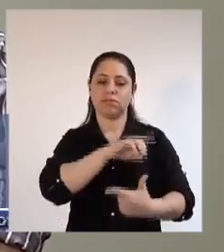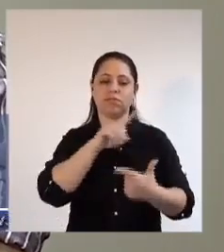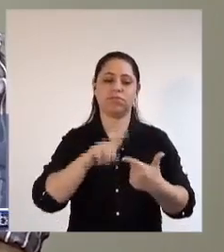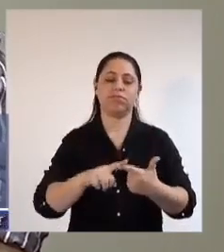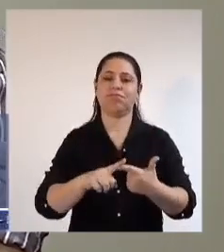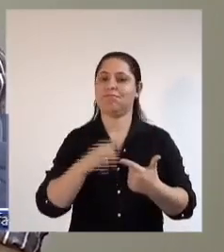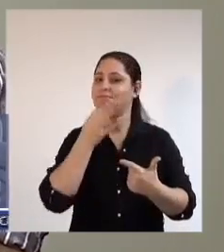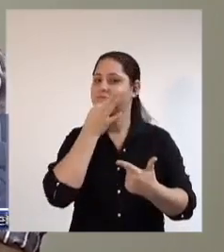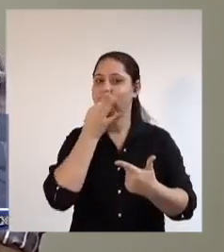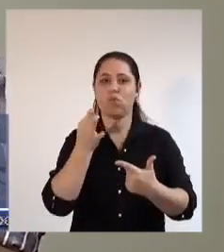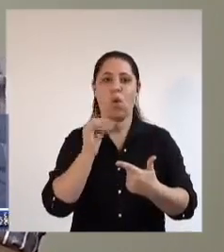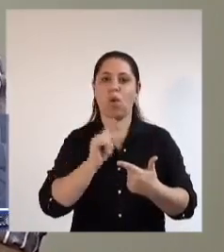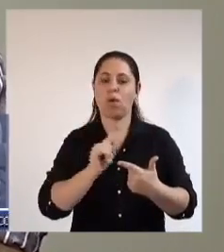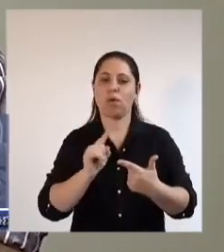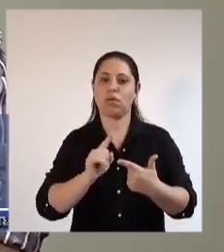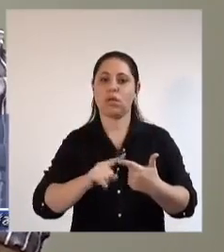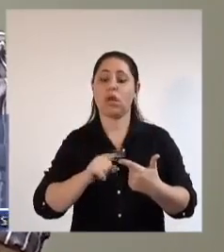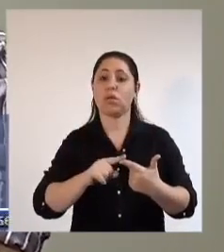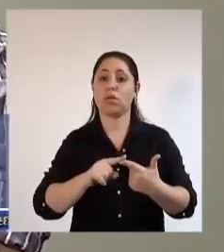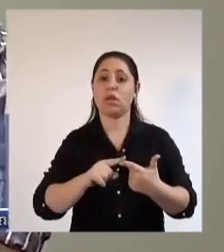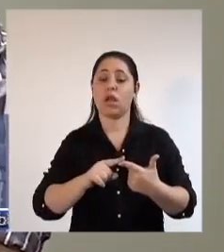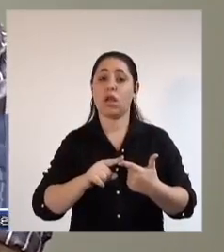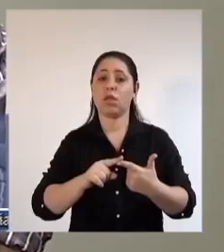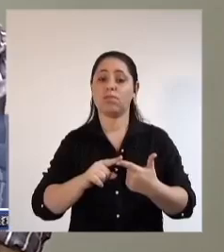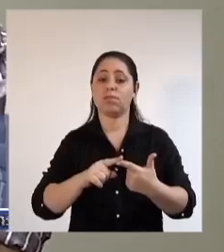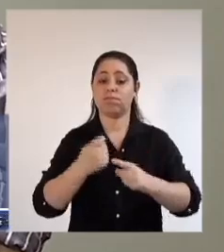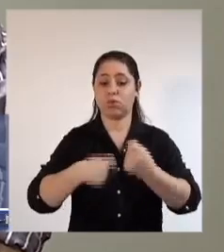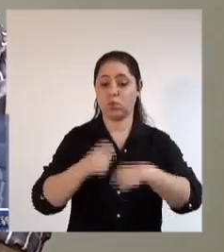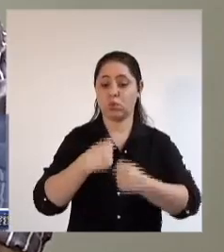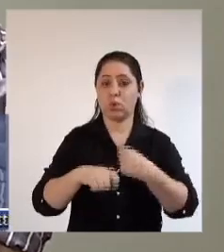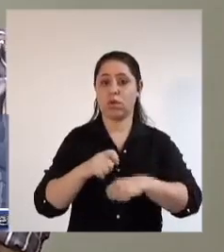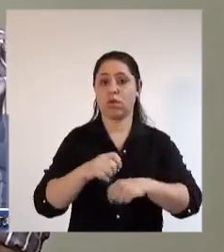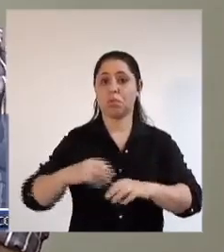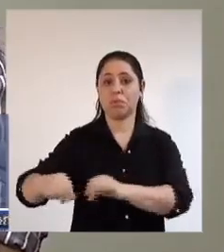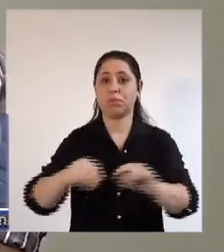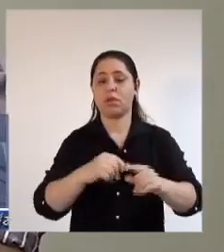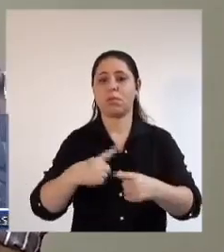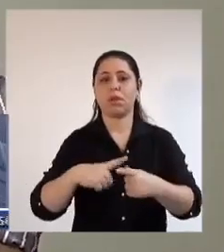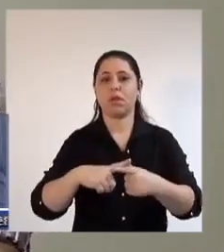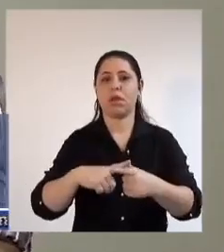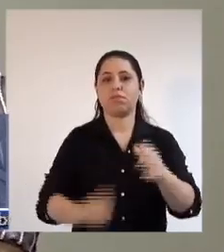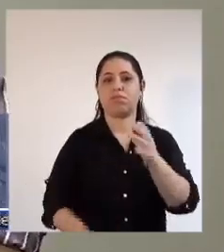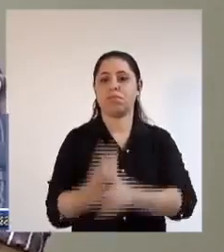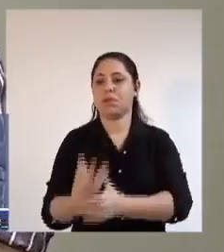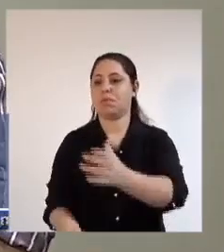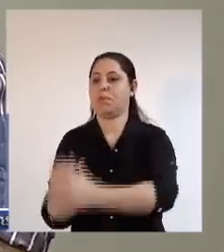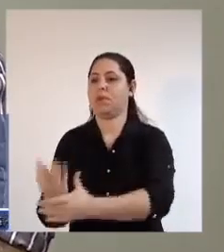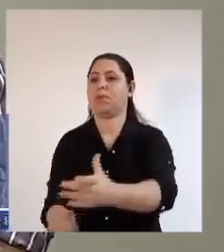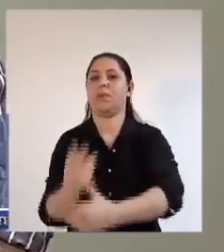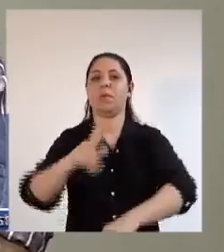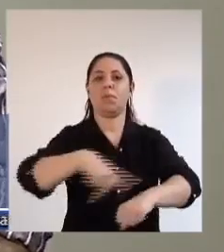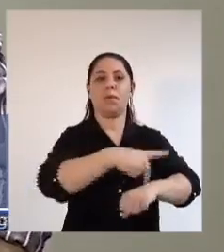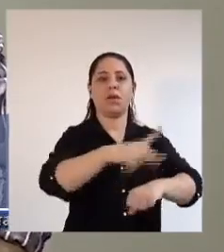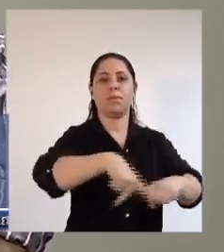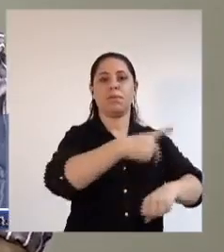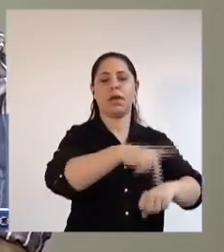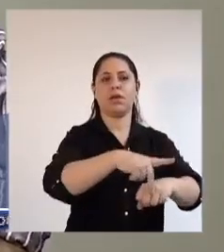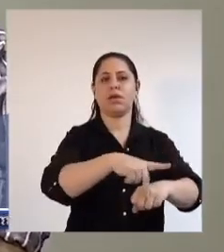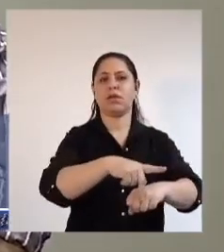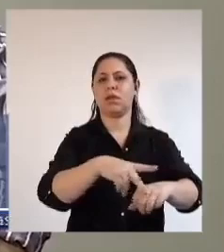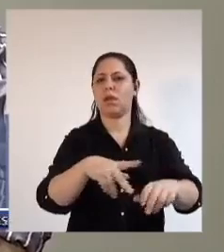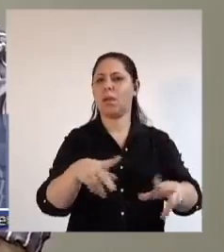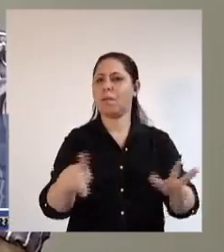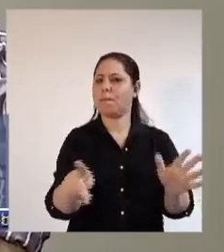tocado e eu acho de extrema importante que a questão da regularização fundiária não adianta criar pai que deixar os proprietários rurais uma insegurança jurídica